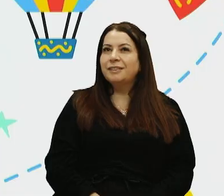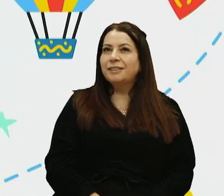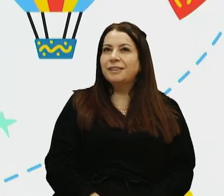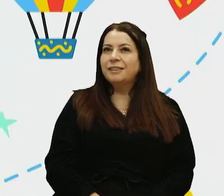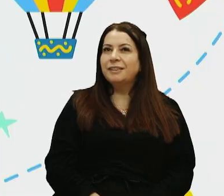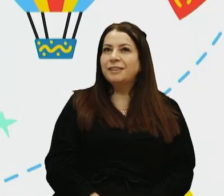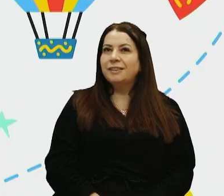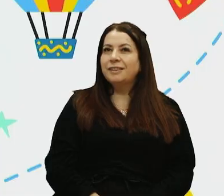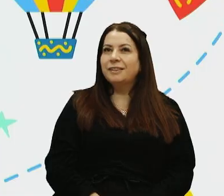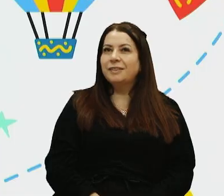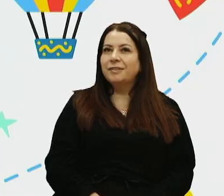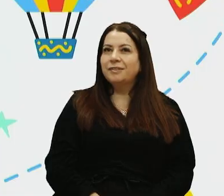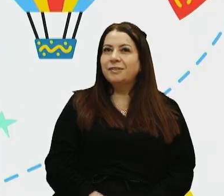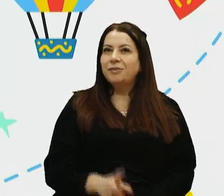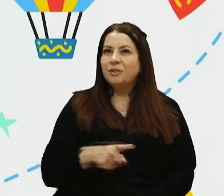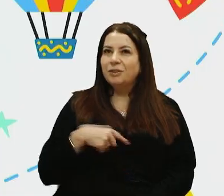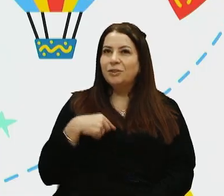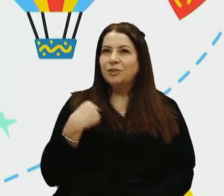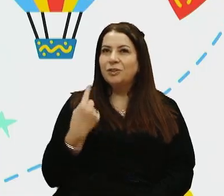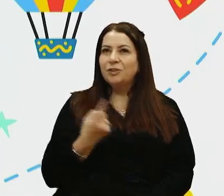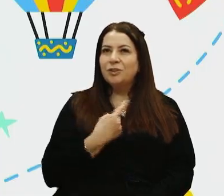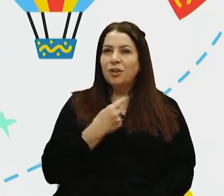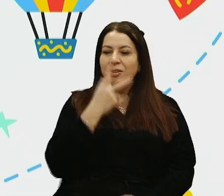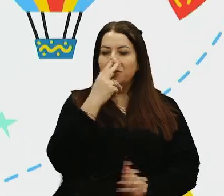Que a gente é inspiração.